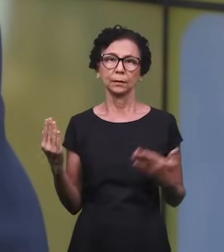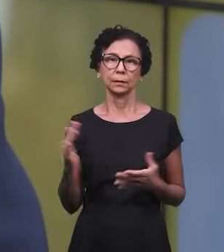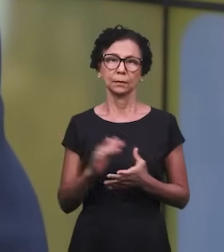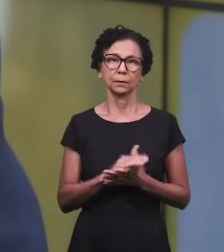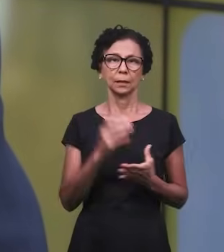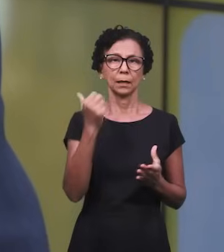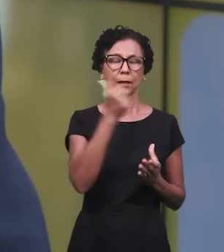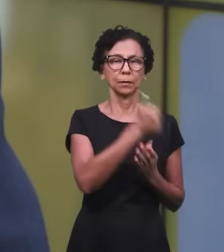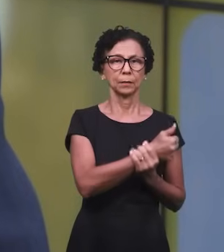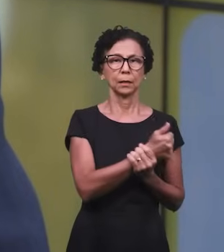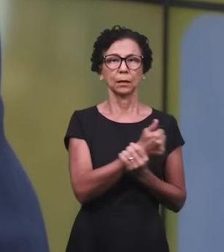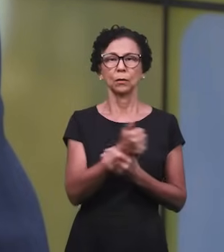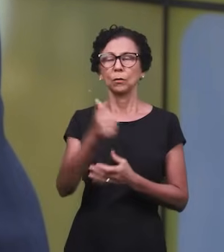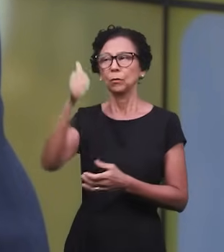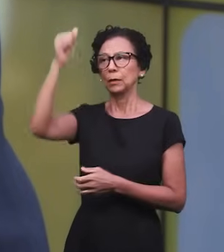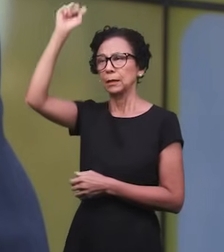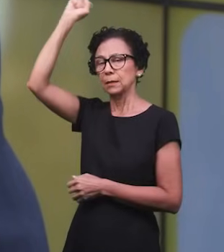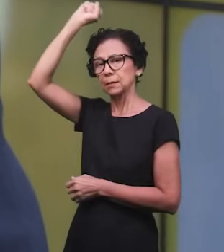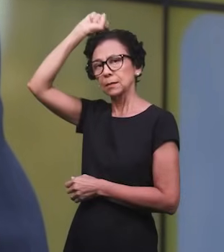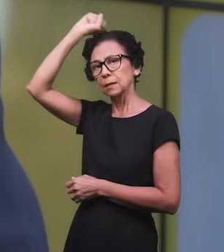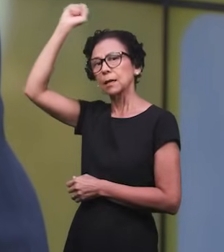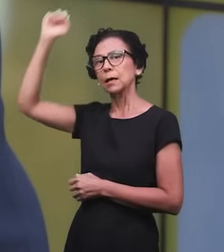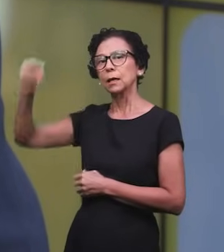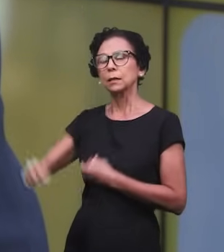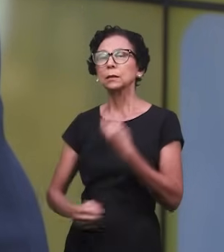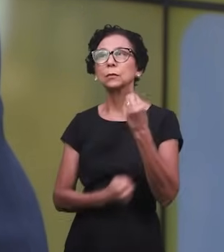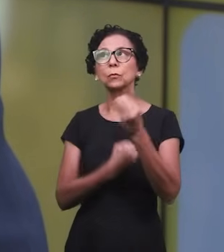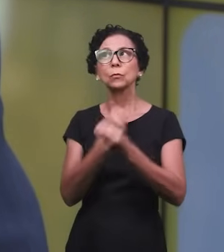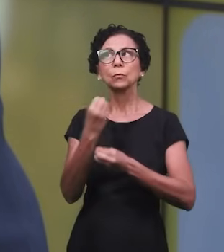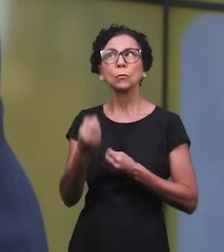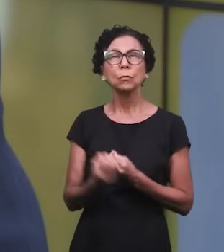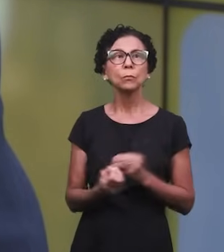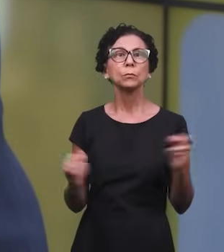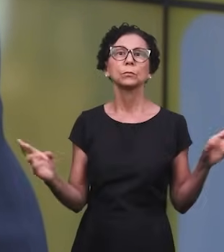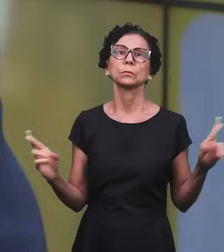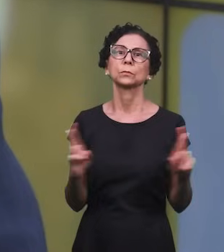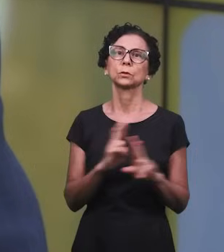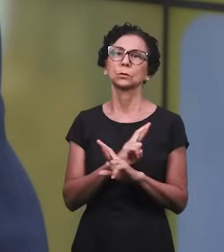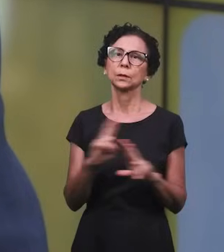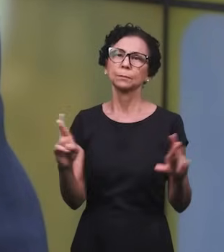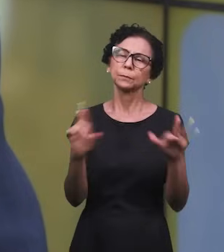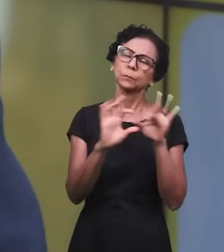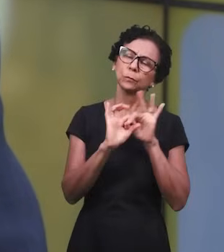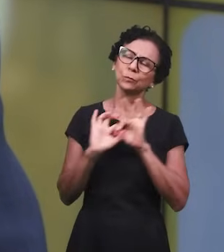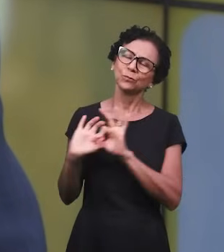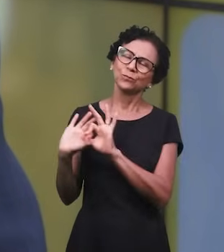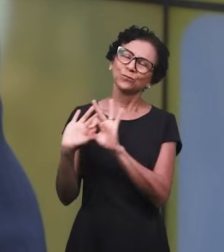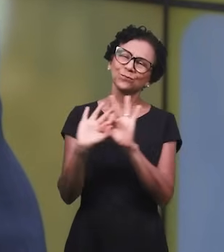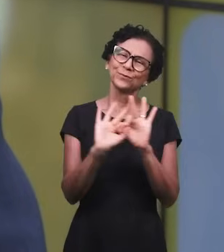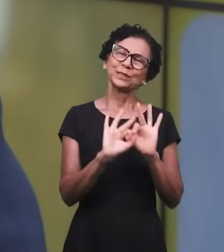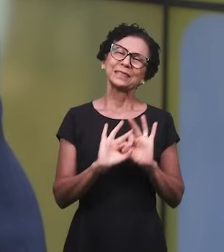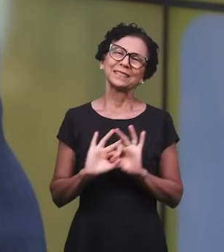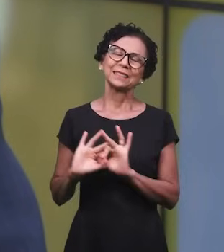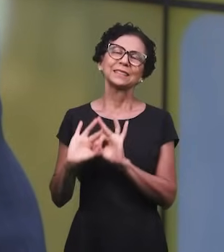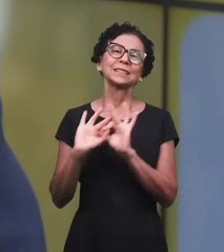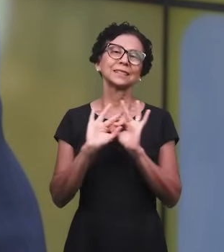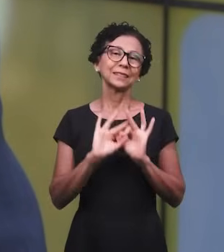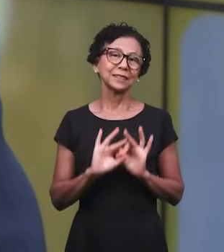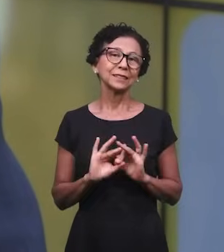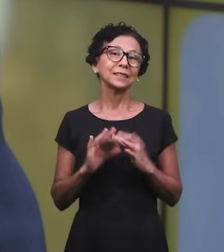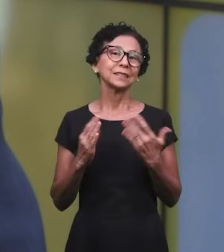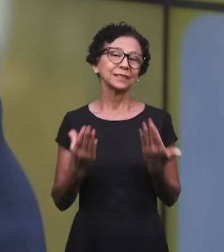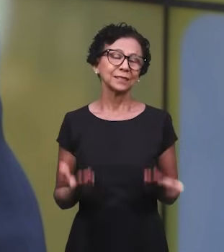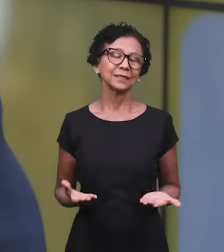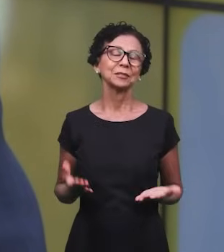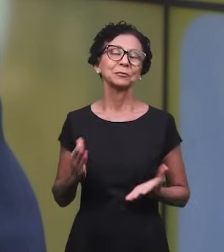mulher com Abraão e Sara como que eles conviviam eh em harmonia Abraão e Sara né então ele fala ele